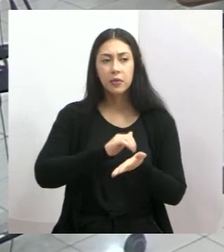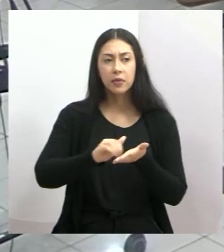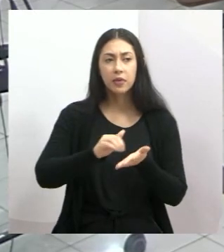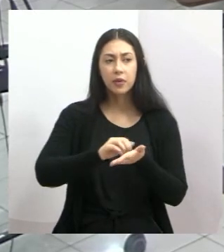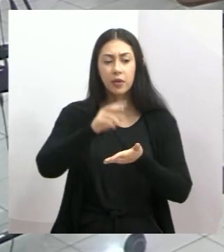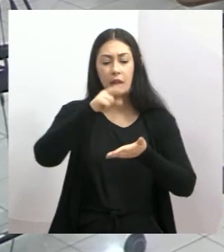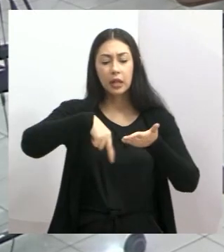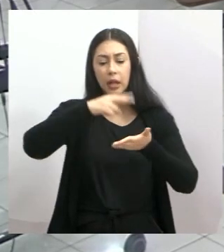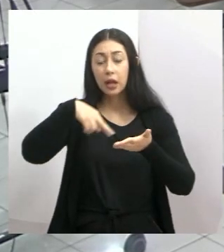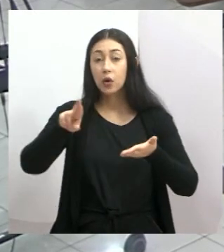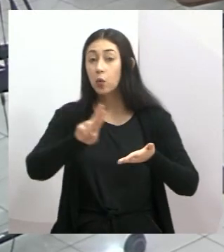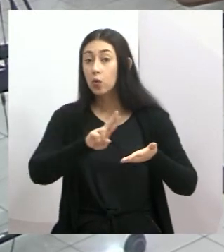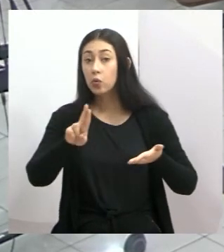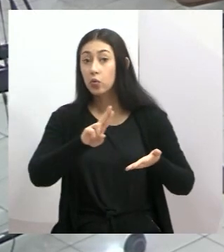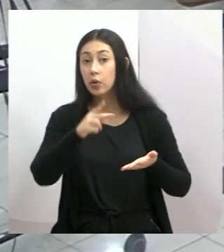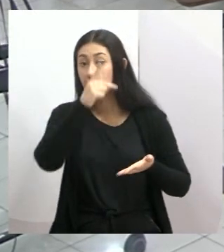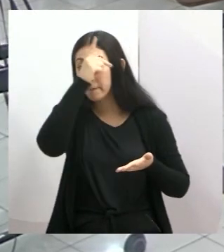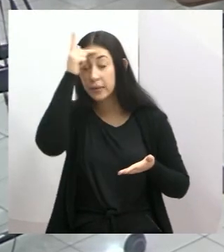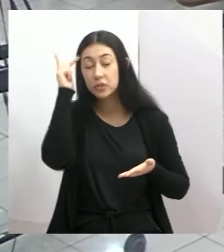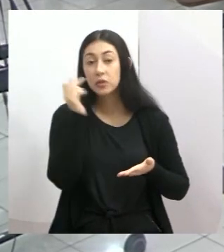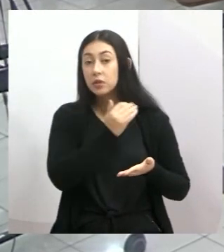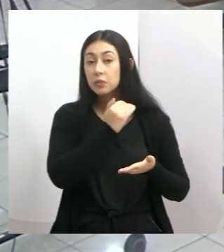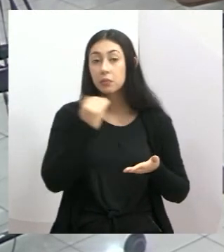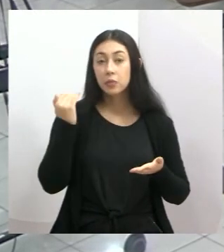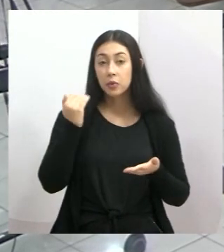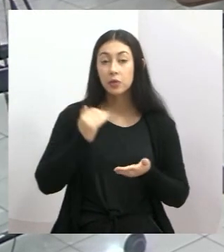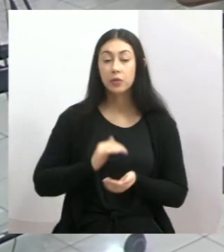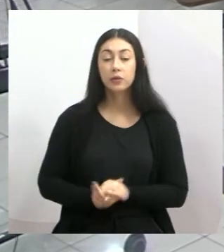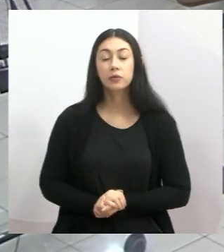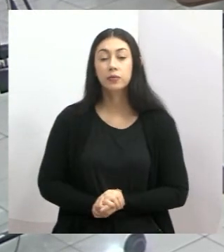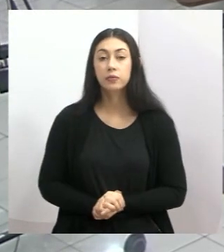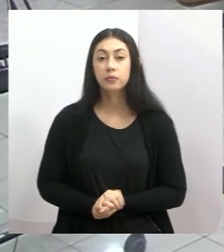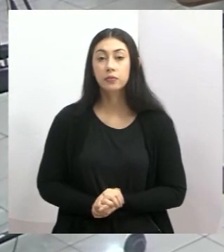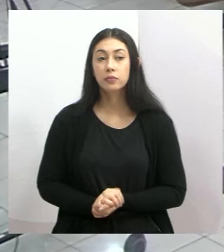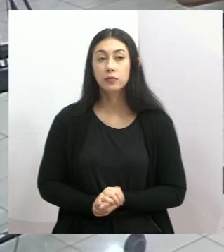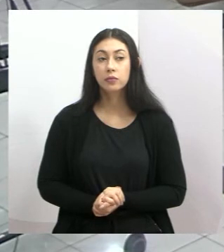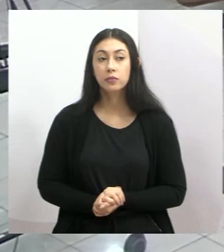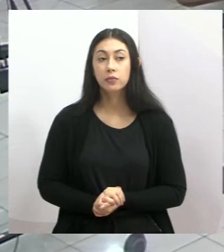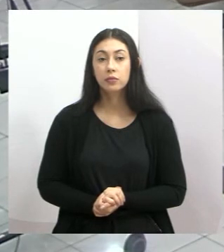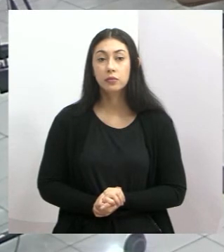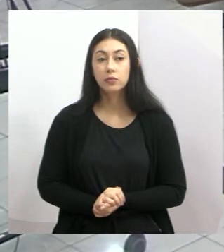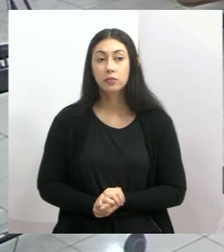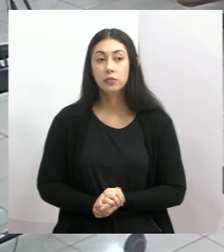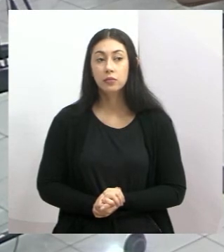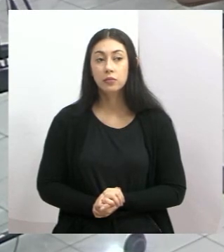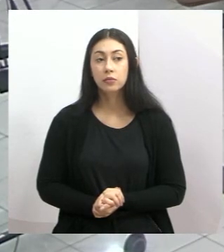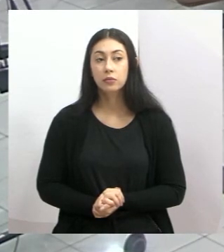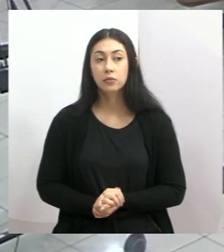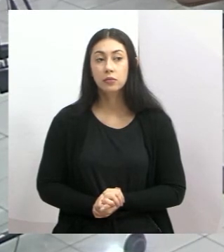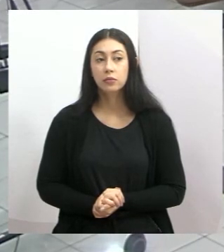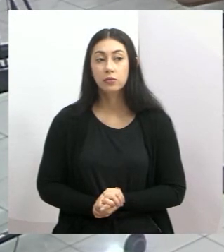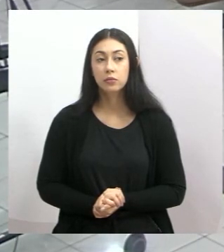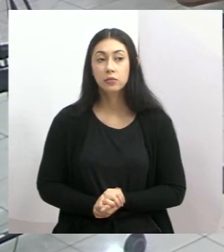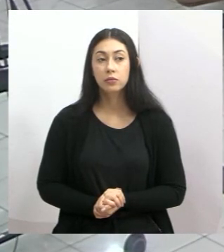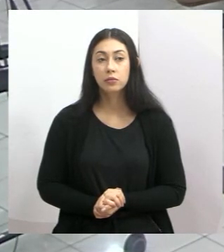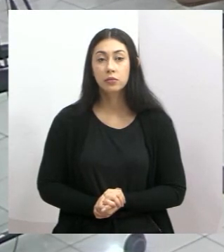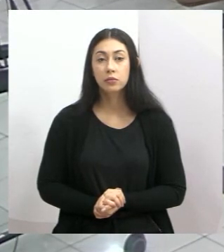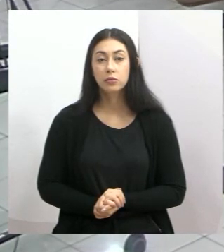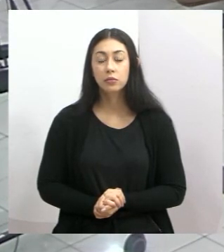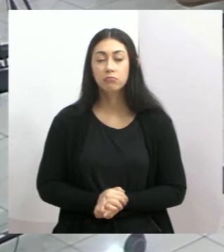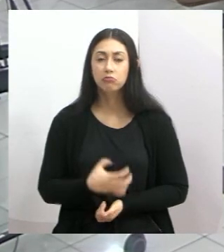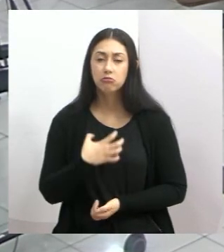faça a leitura dos votos de pesar apresentado pelos senhores vereadores E aí